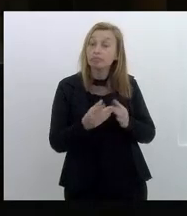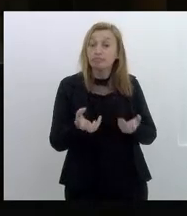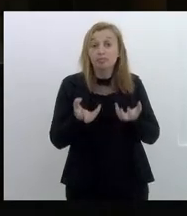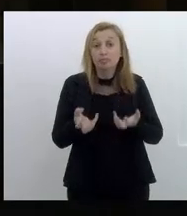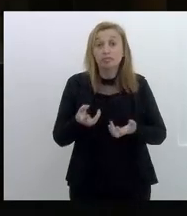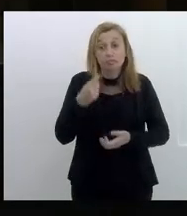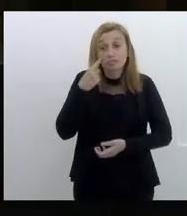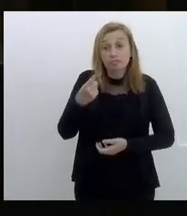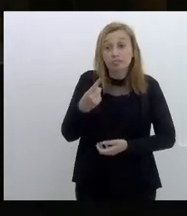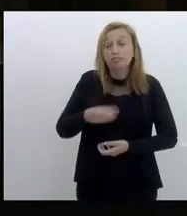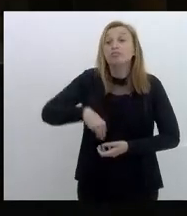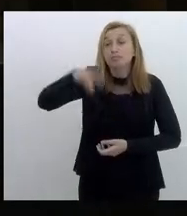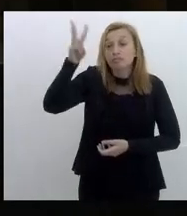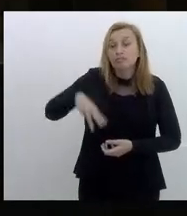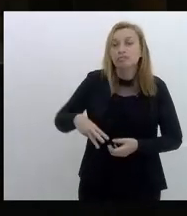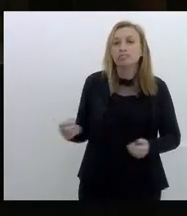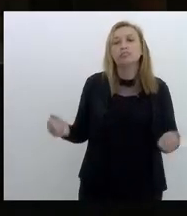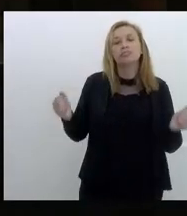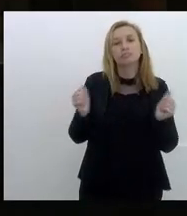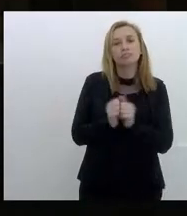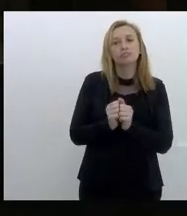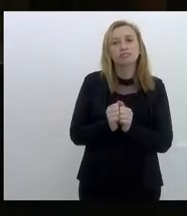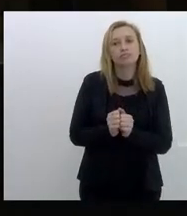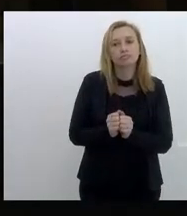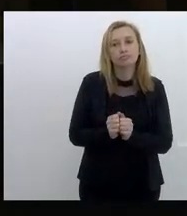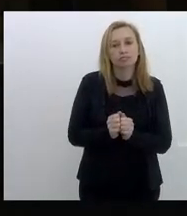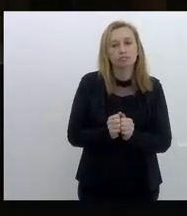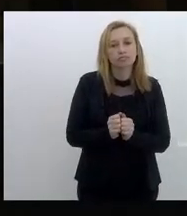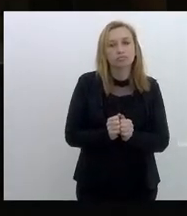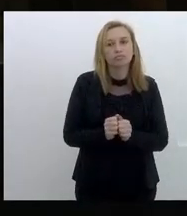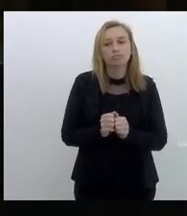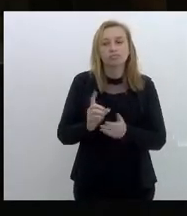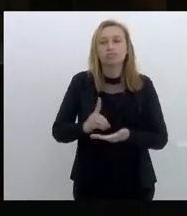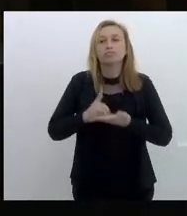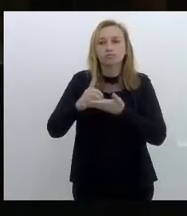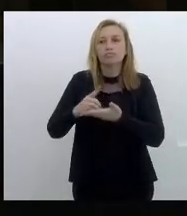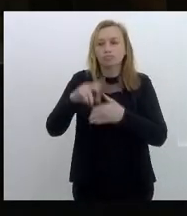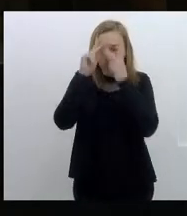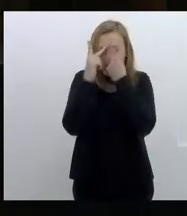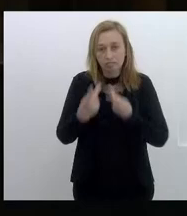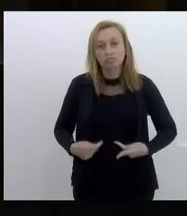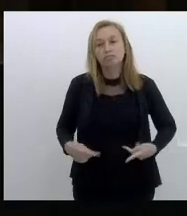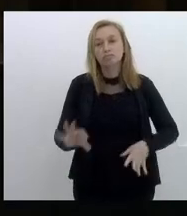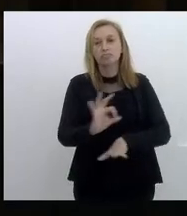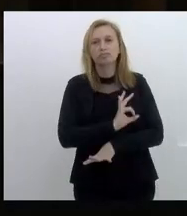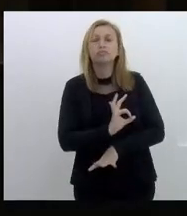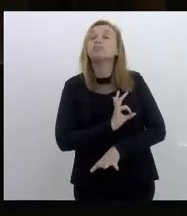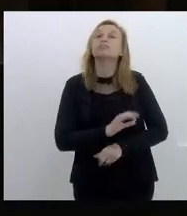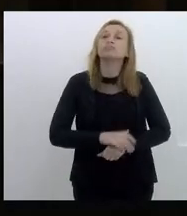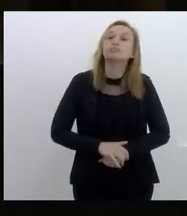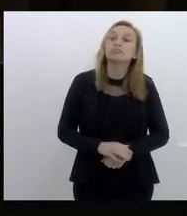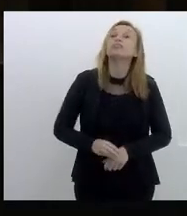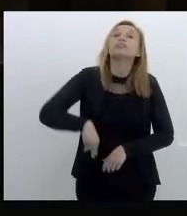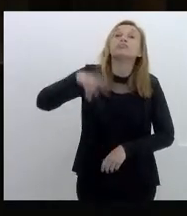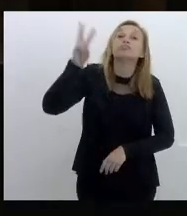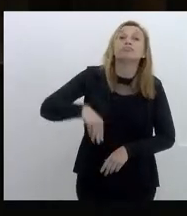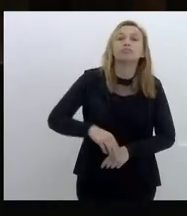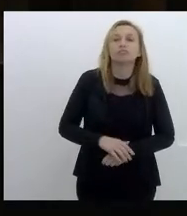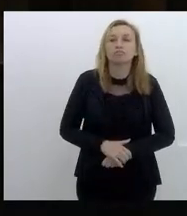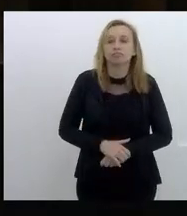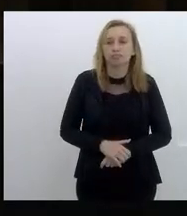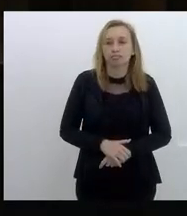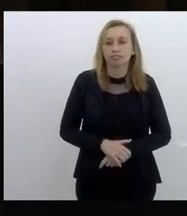tá de tentar do lado das condições concretas de dignidade humanas para os policiais quem é que